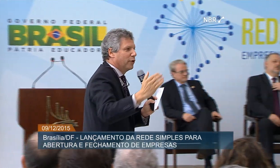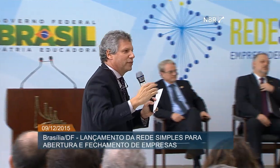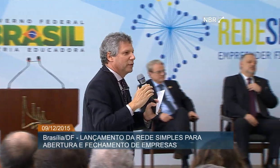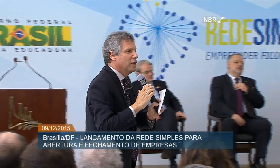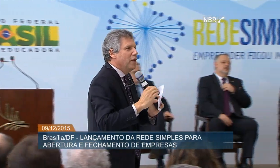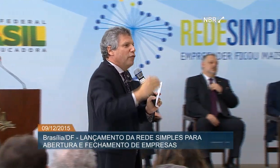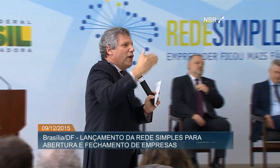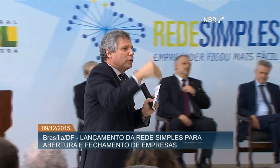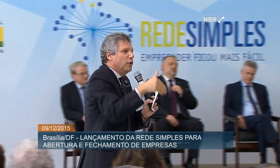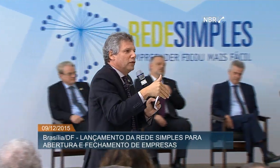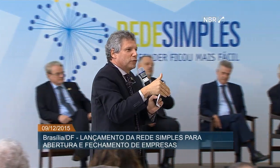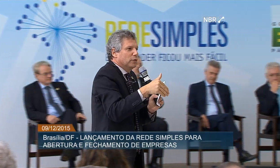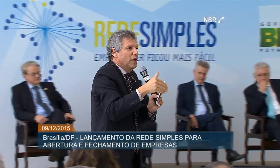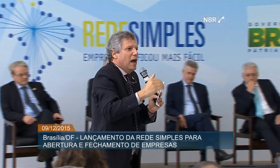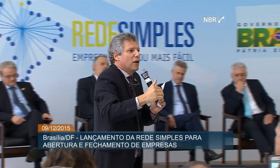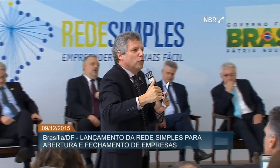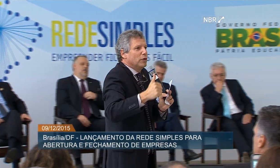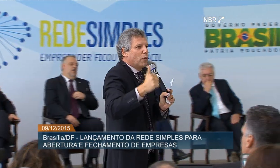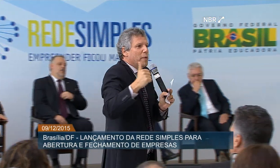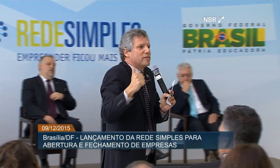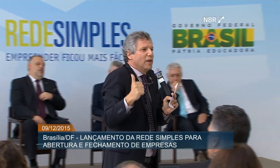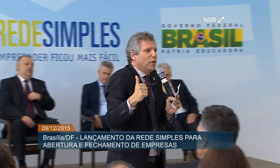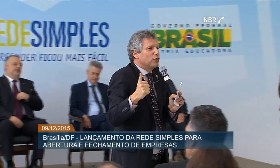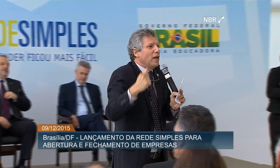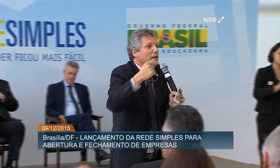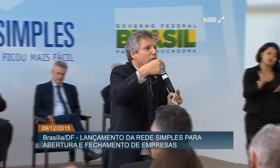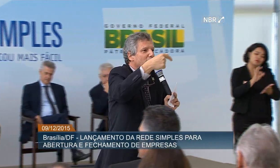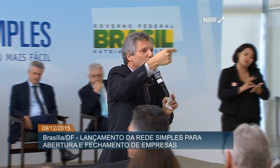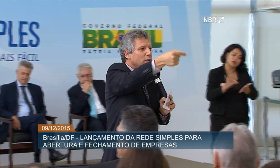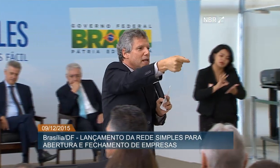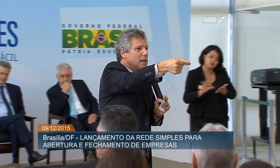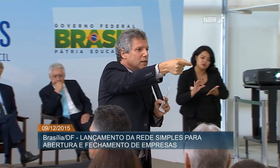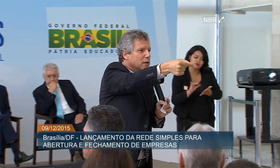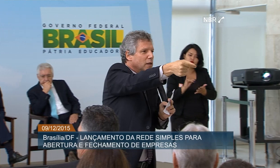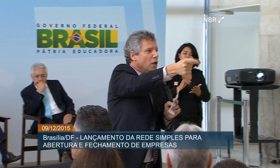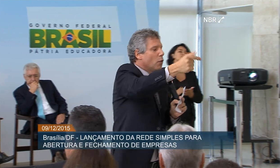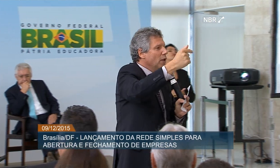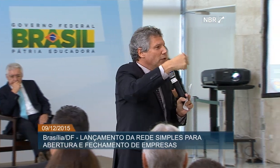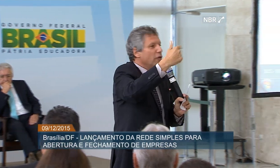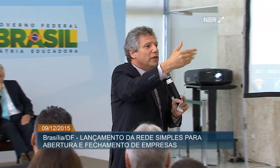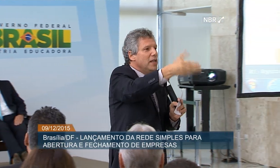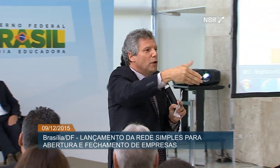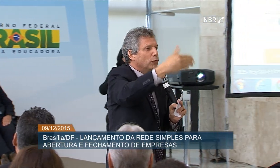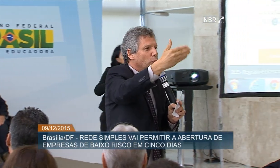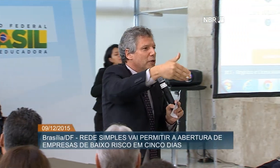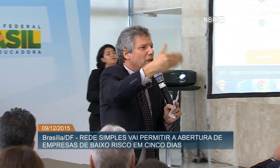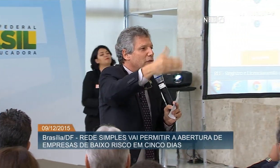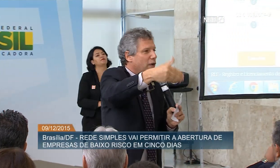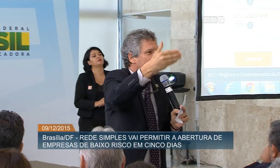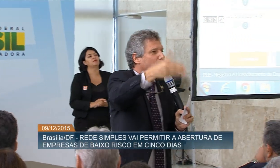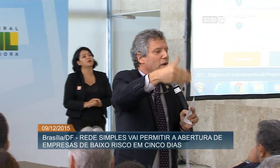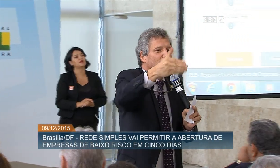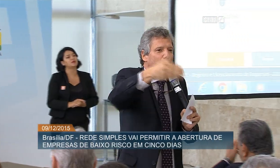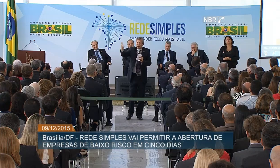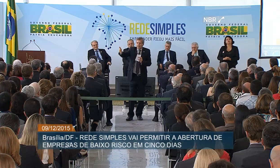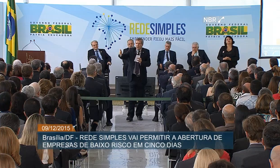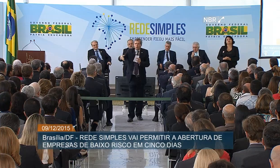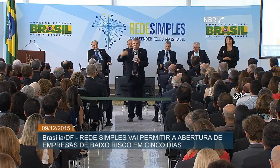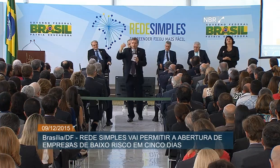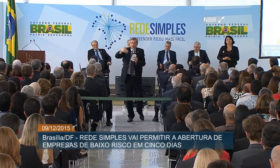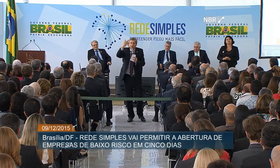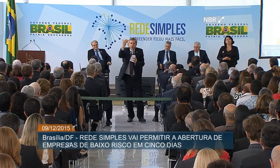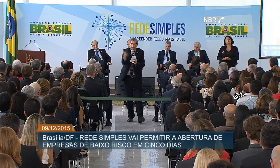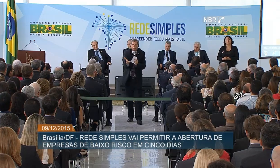toda aquela coisa feito isso a junta comercial já deferiu o niri Quando niri é o número de identificação no registro